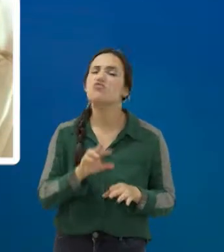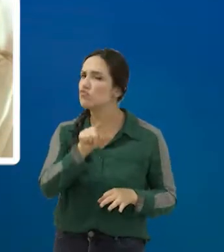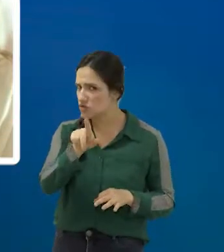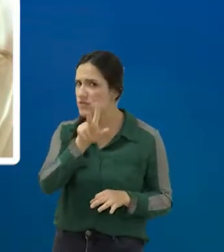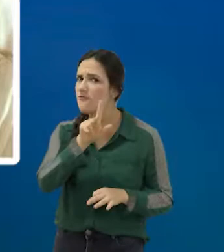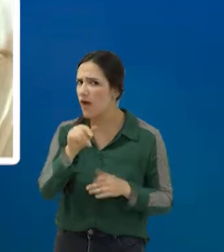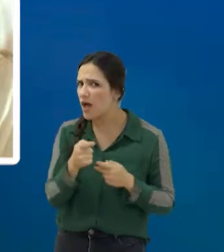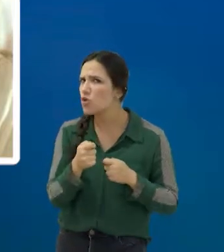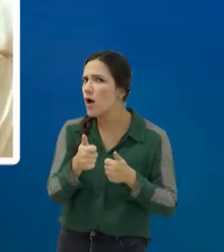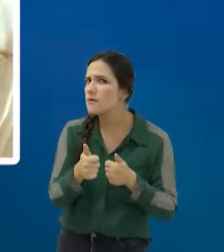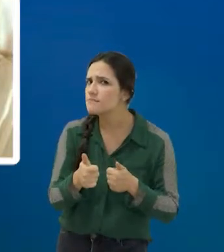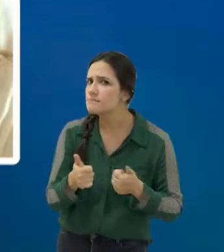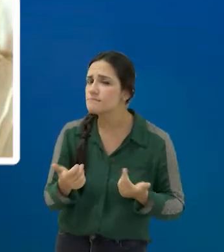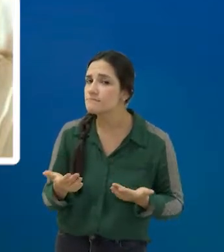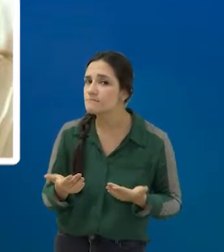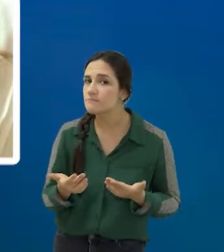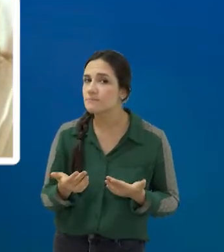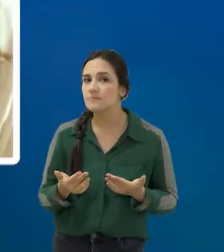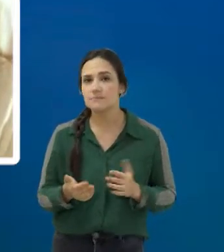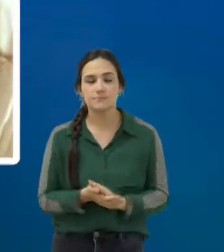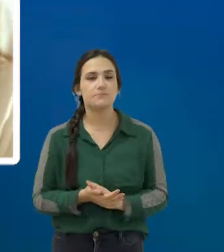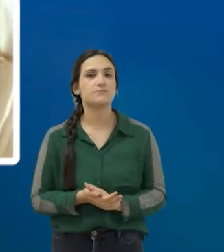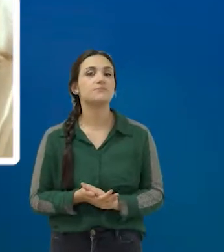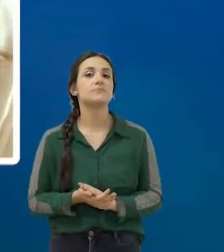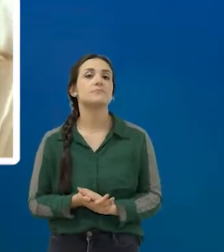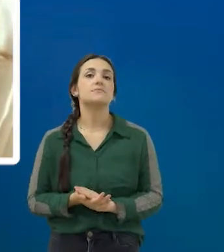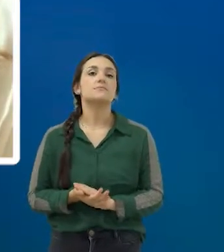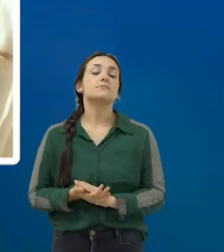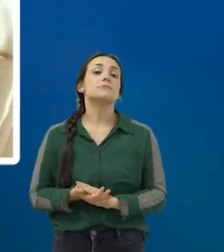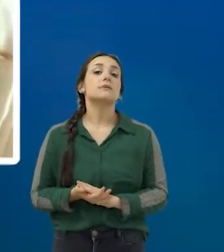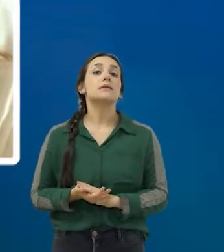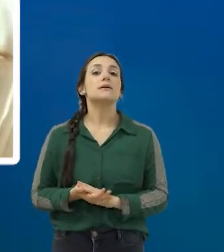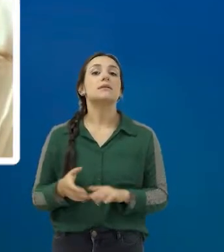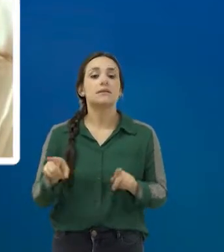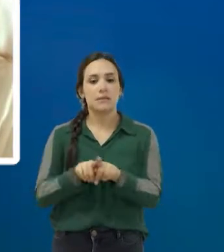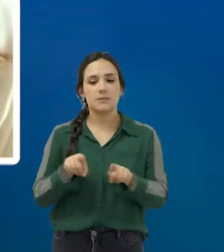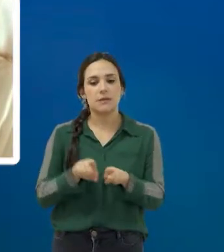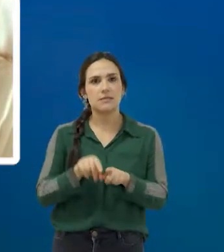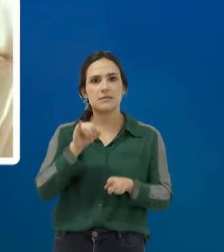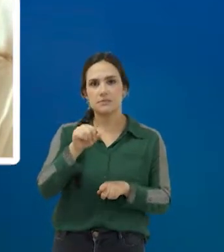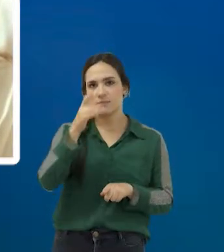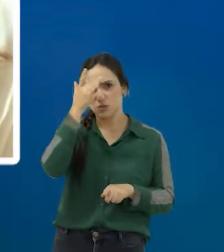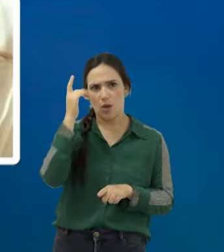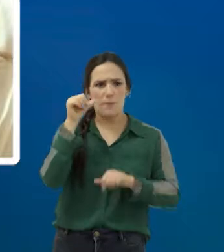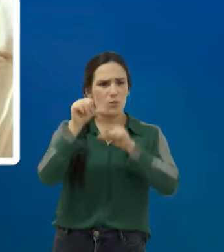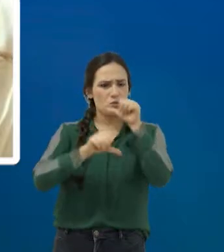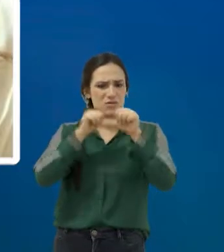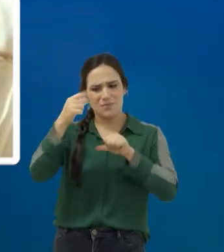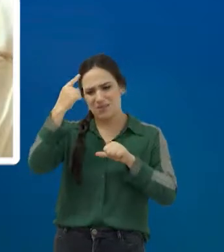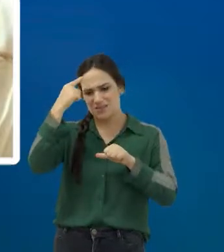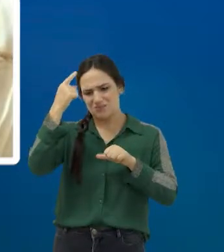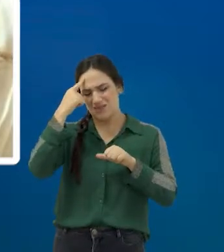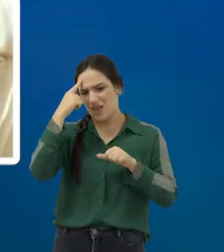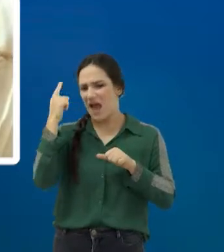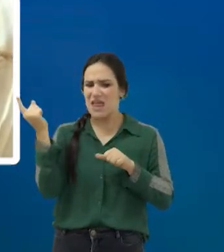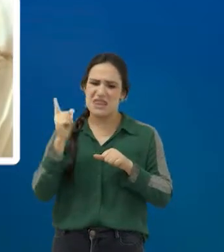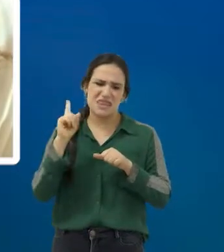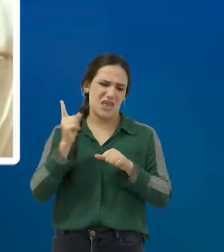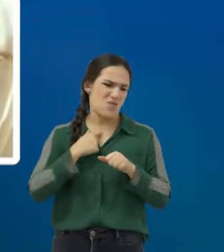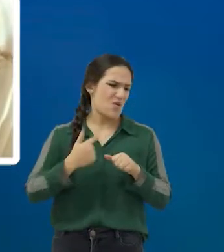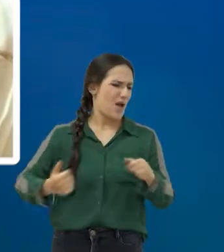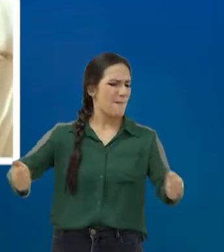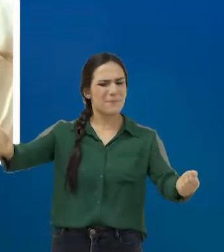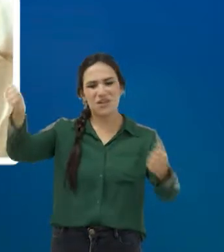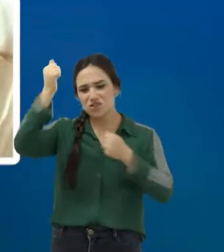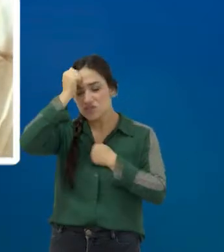alguém. E também a gente pede para que, se ele mudar de ideia, se ele fez o cadastro e ali na frente ele